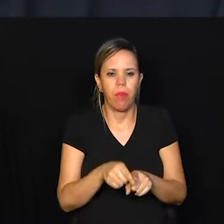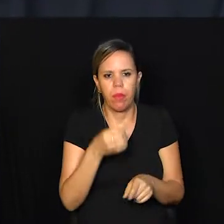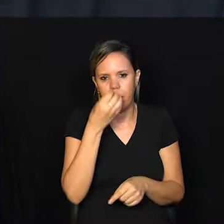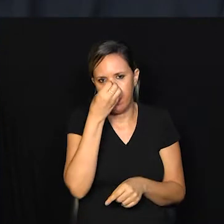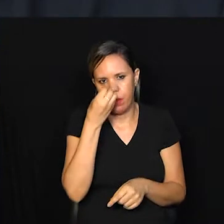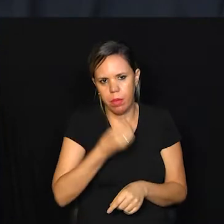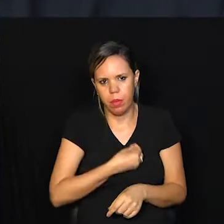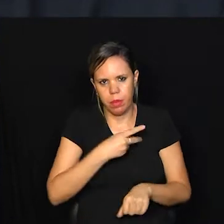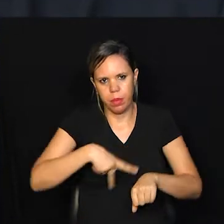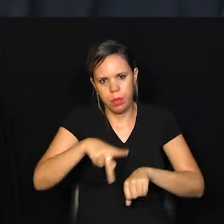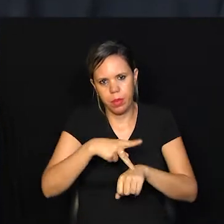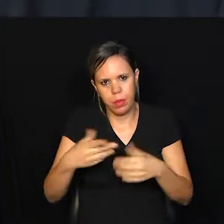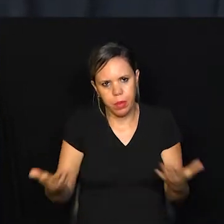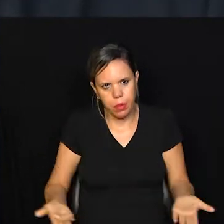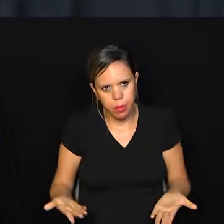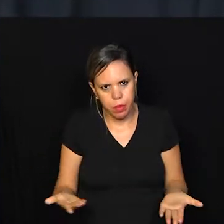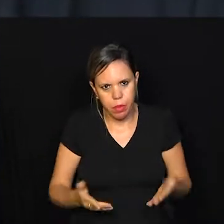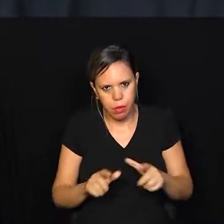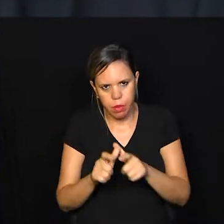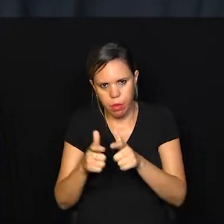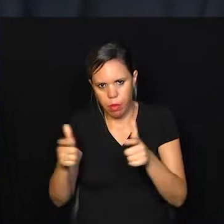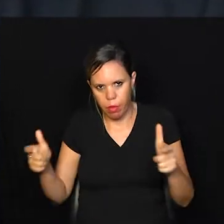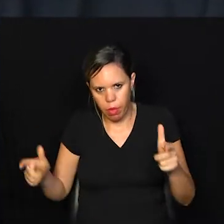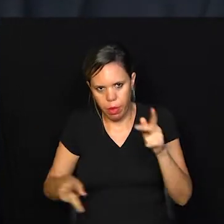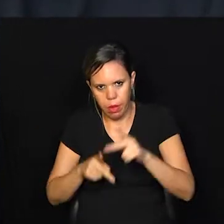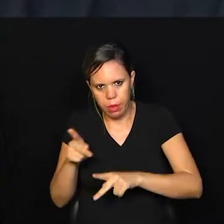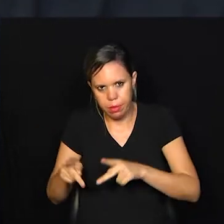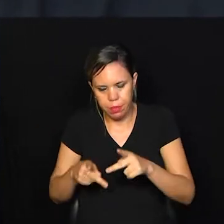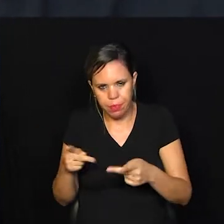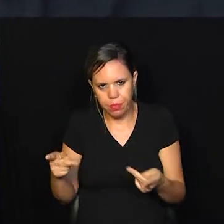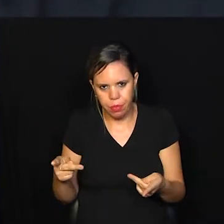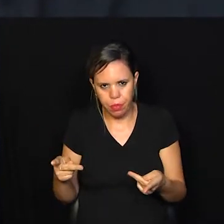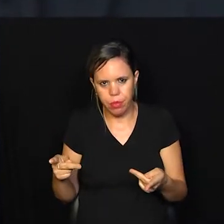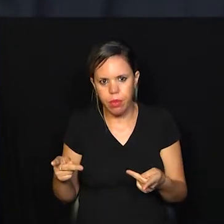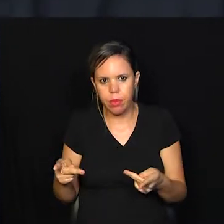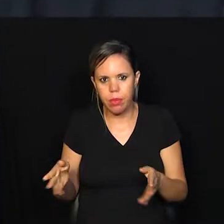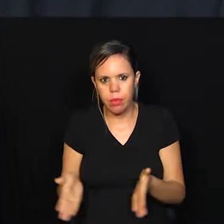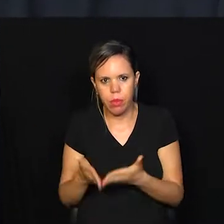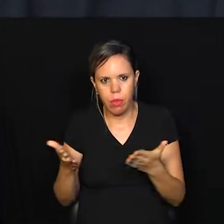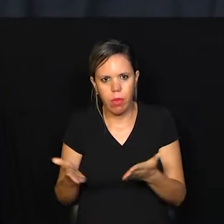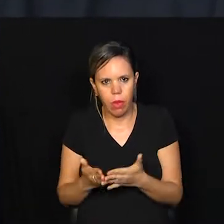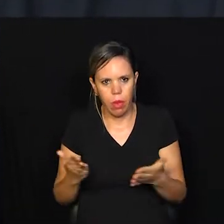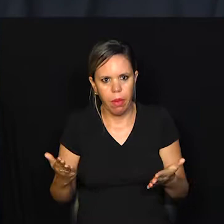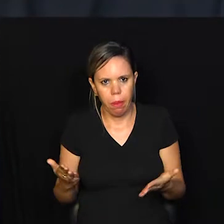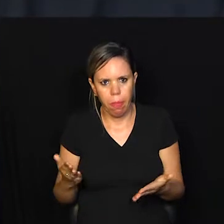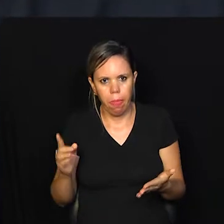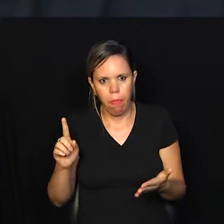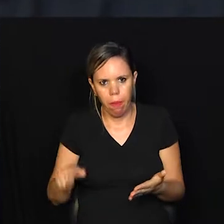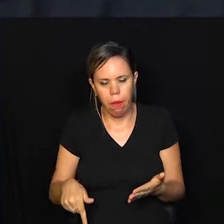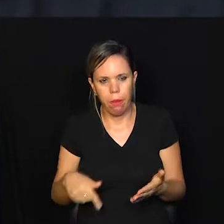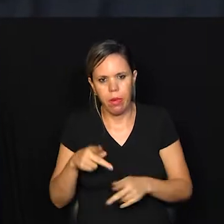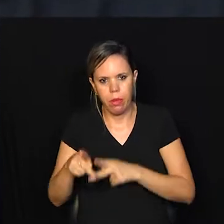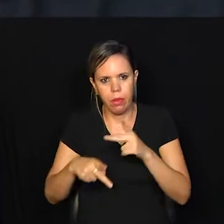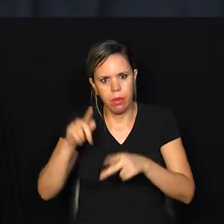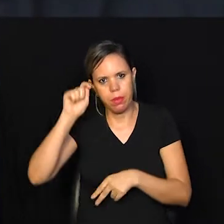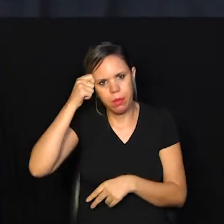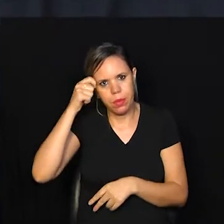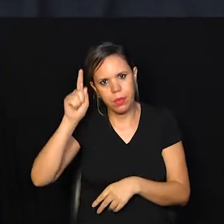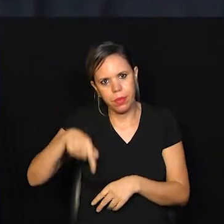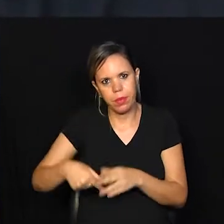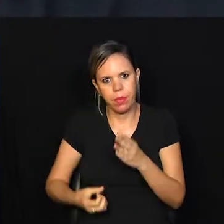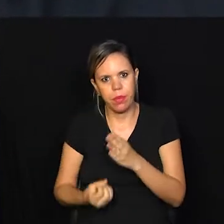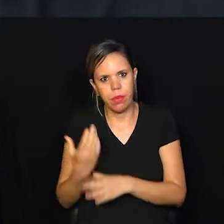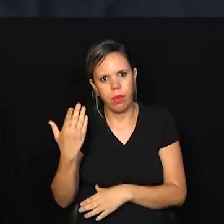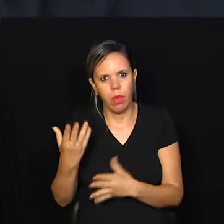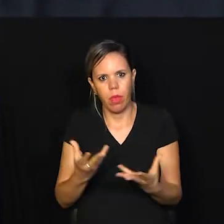vive num país hoje onde a grande maioria da população de classe baixa são pessoas negras. E isso aí reflete